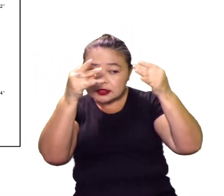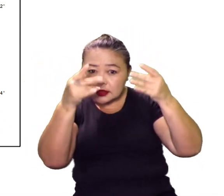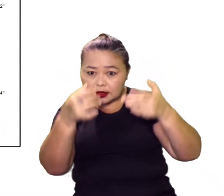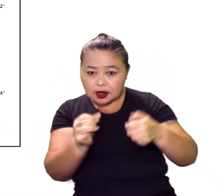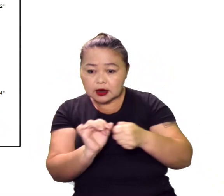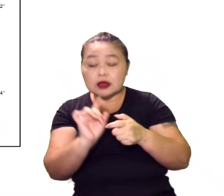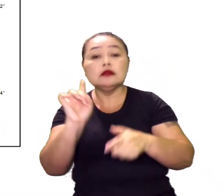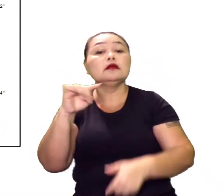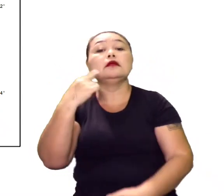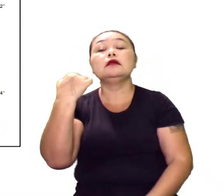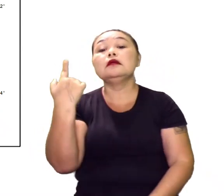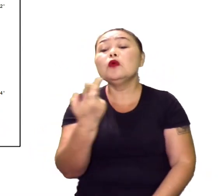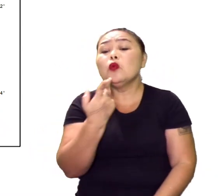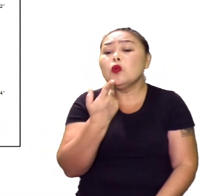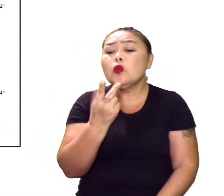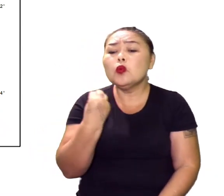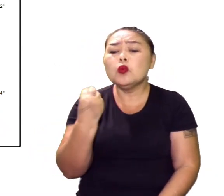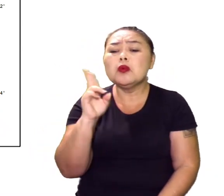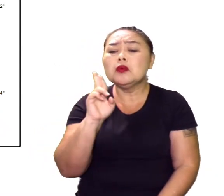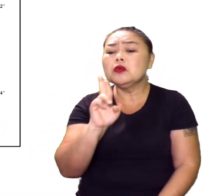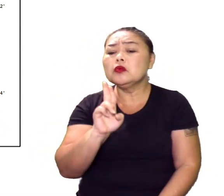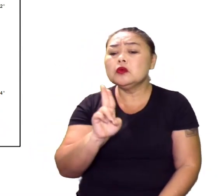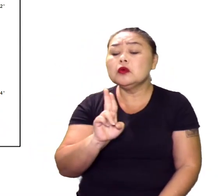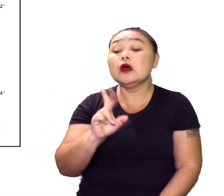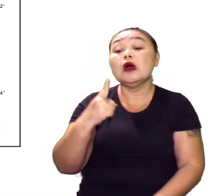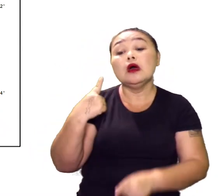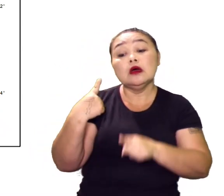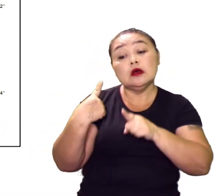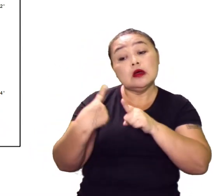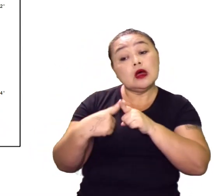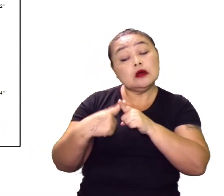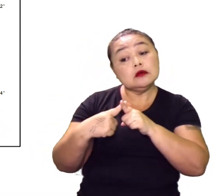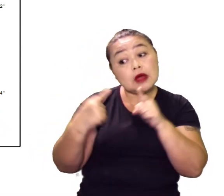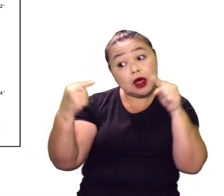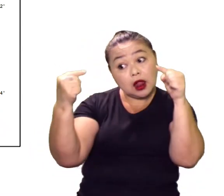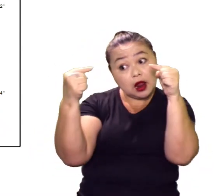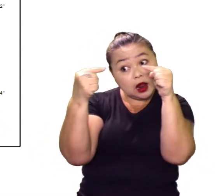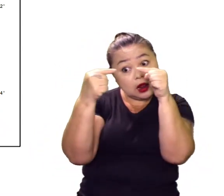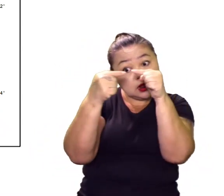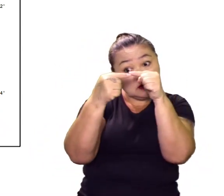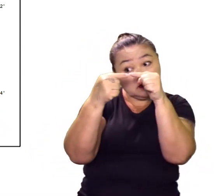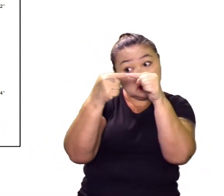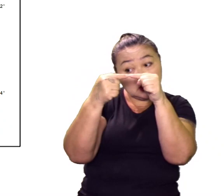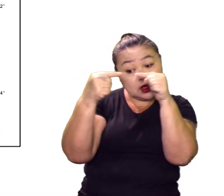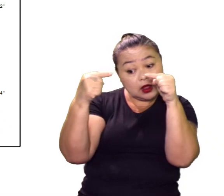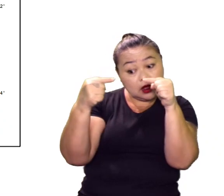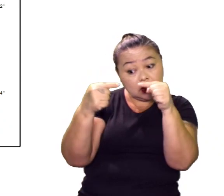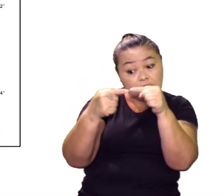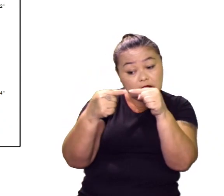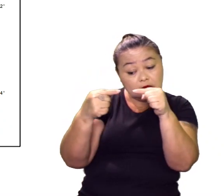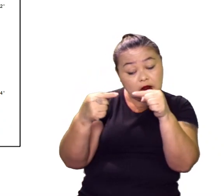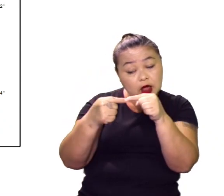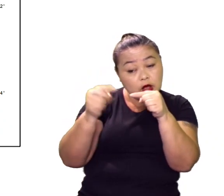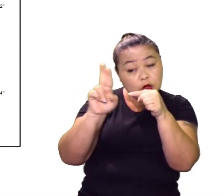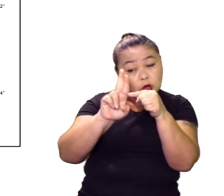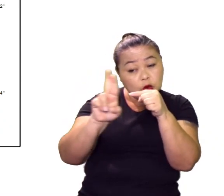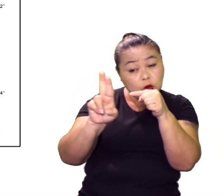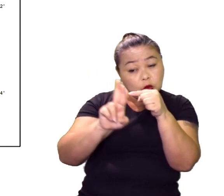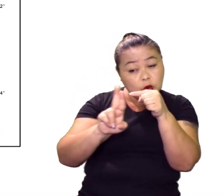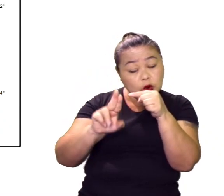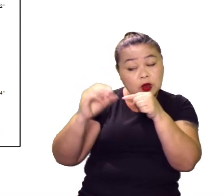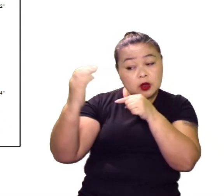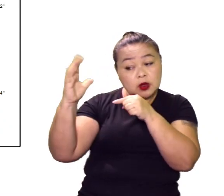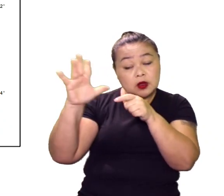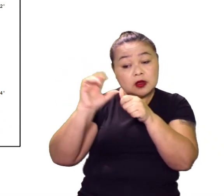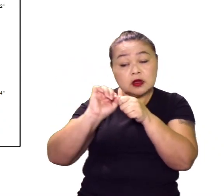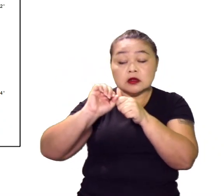pergunte, professor, mas como que se chega a esses nomes, né? É por causa da questão científica. Vamos lá, a